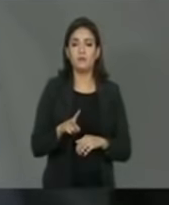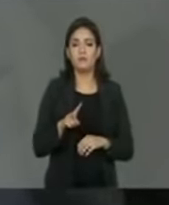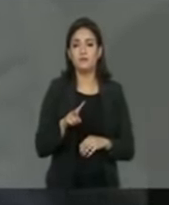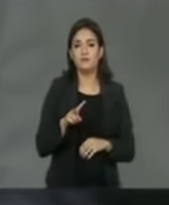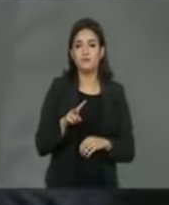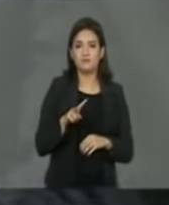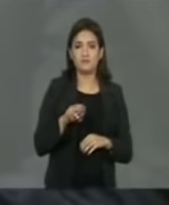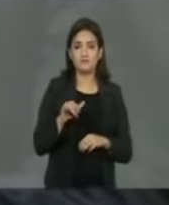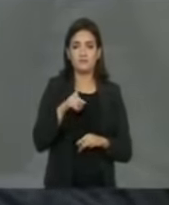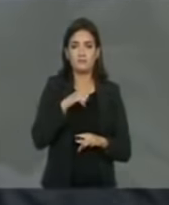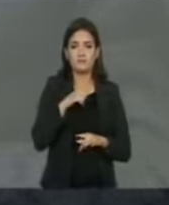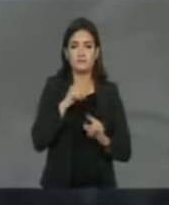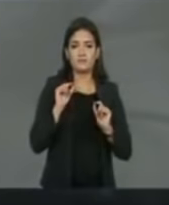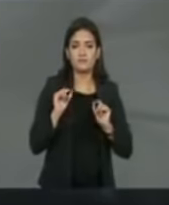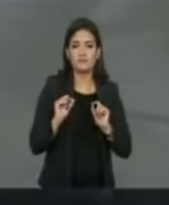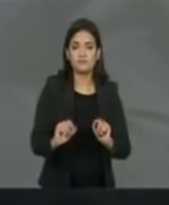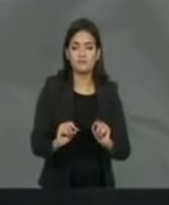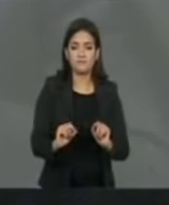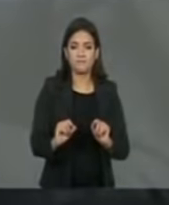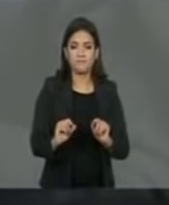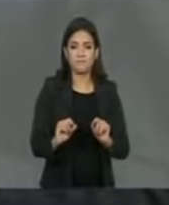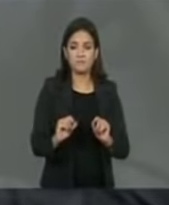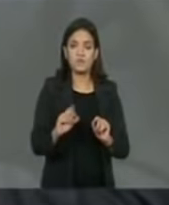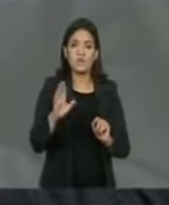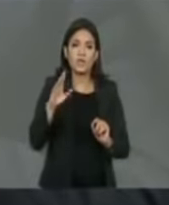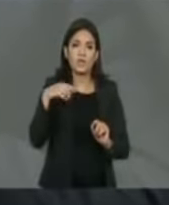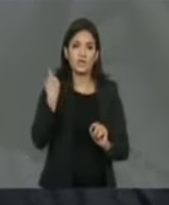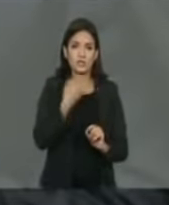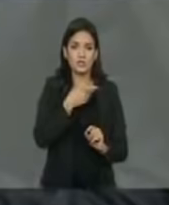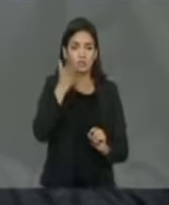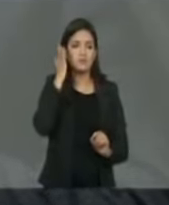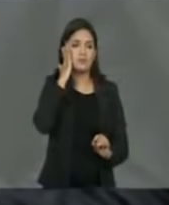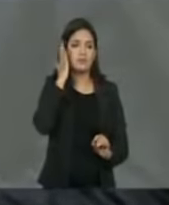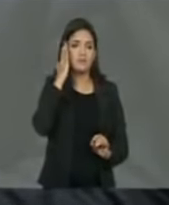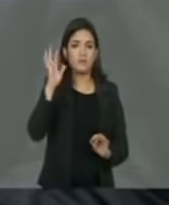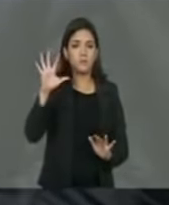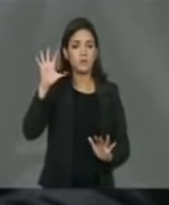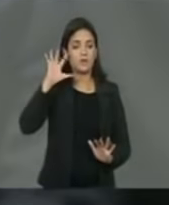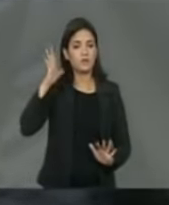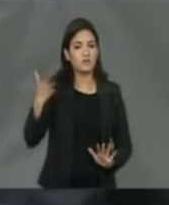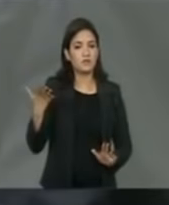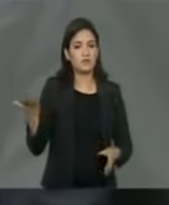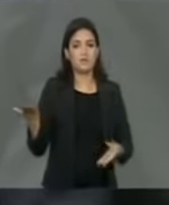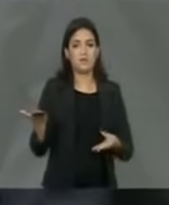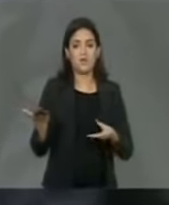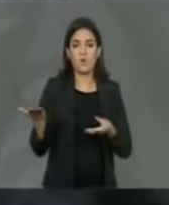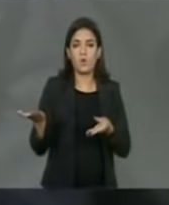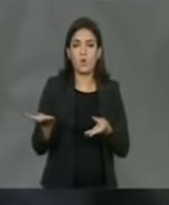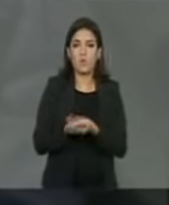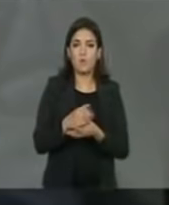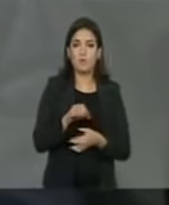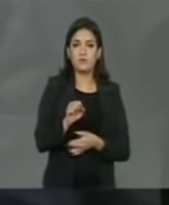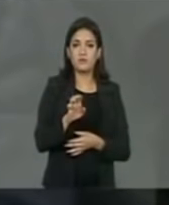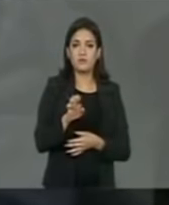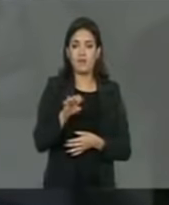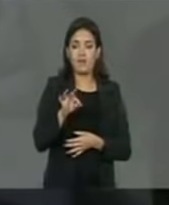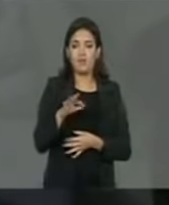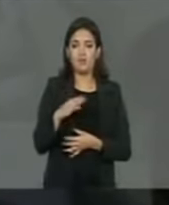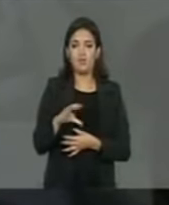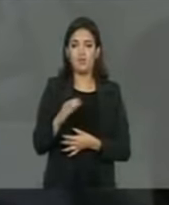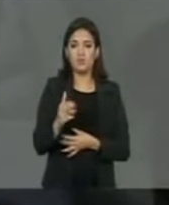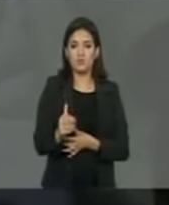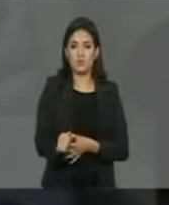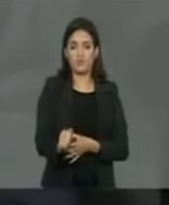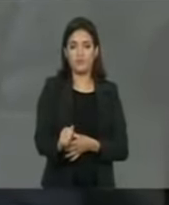nós sabemos que uma decisão uma sentença condenatória recorrível é causa interruptiva da prescrição